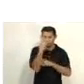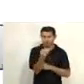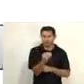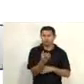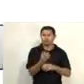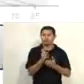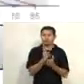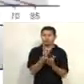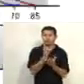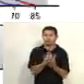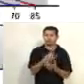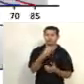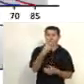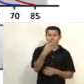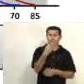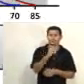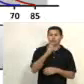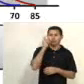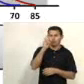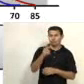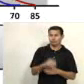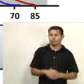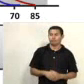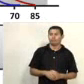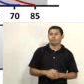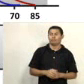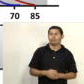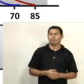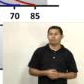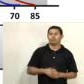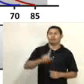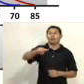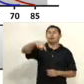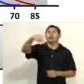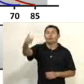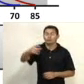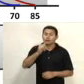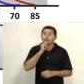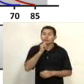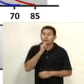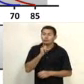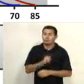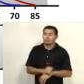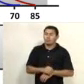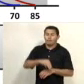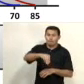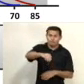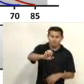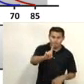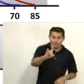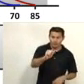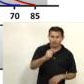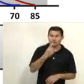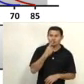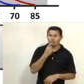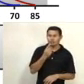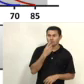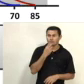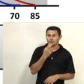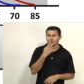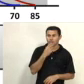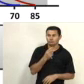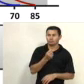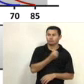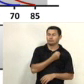a seguir, na figura 3. Olha só, pessoal. Então, outra situação, onde eu tenho a média, né, numa situação